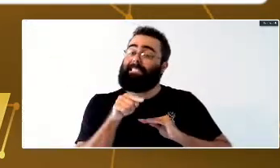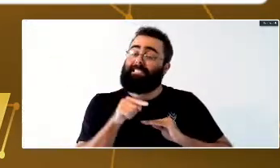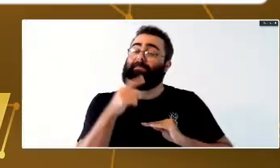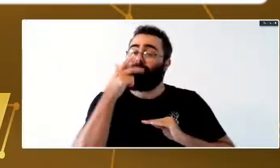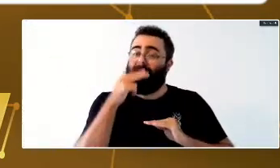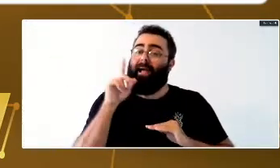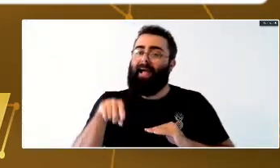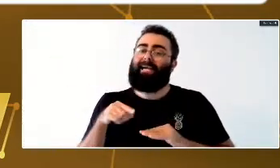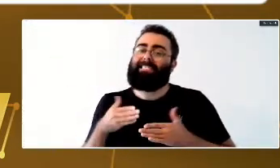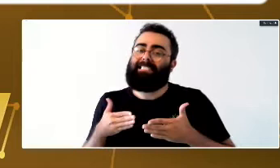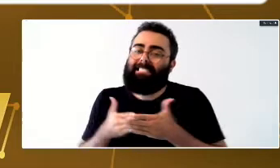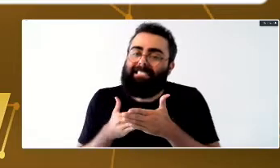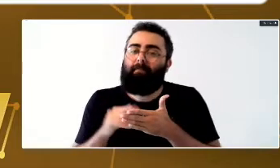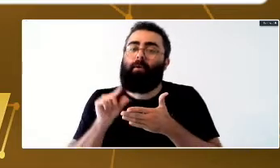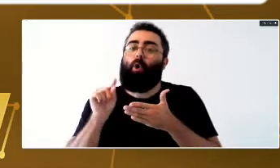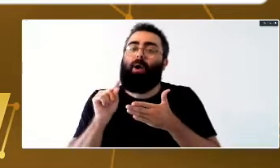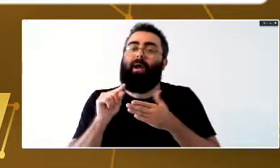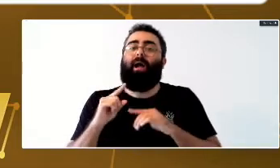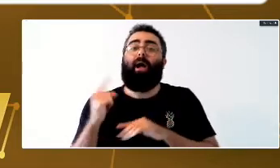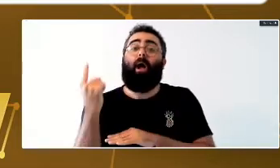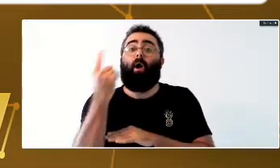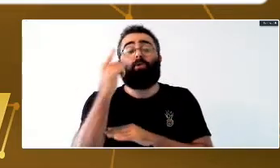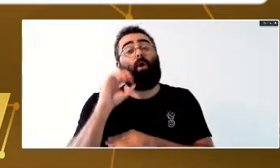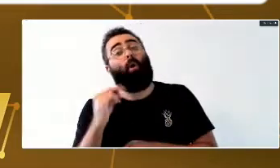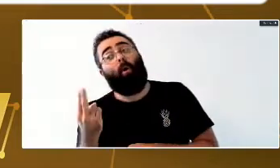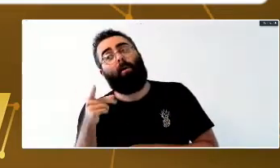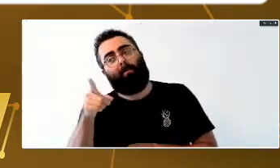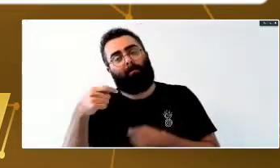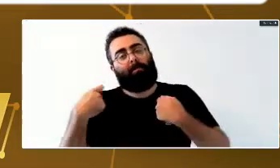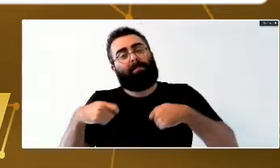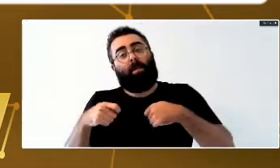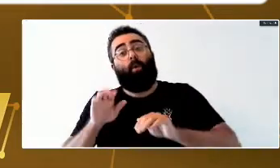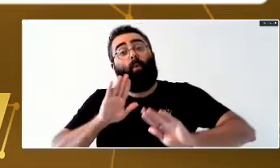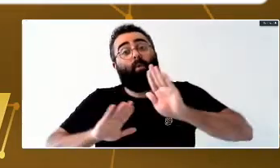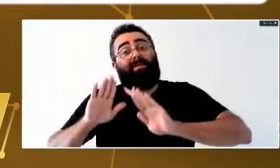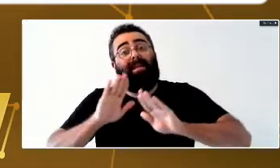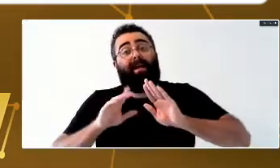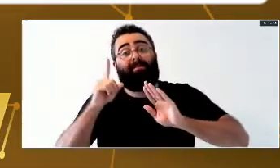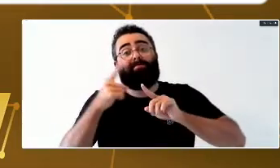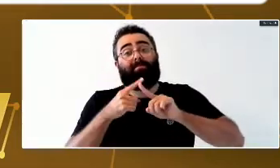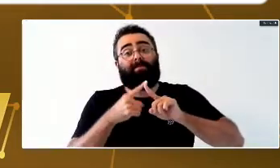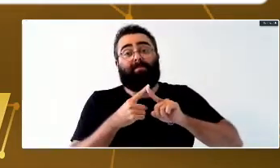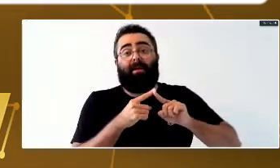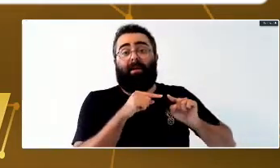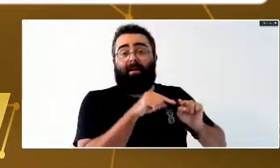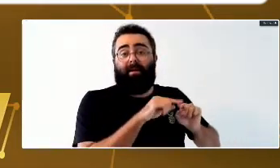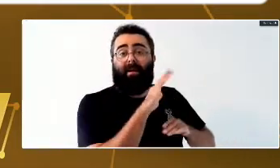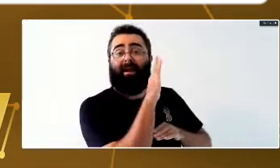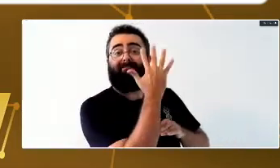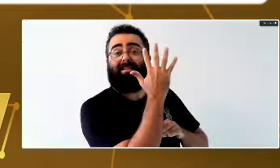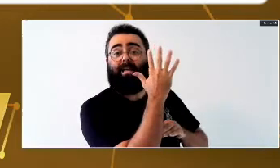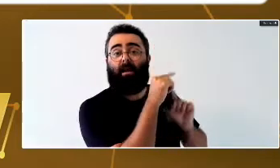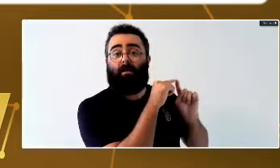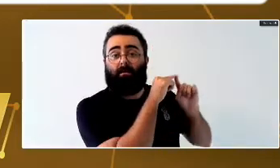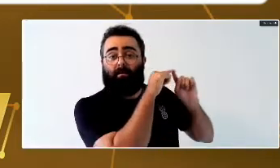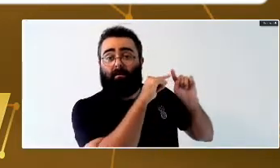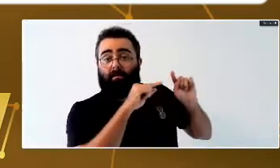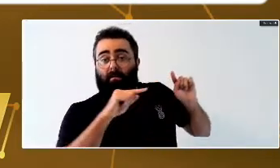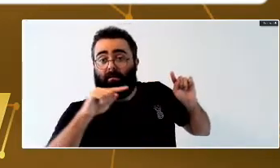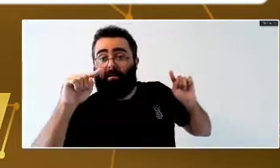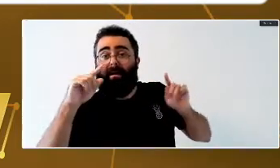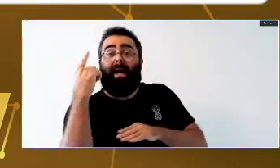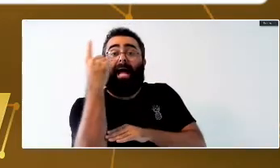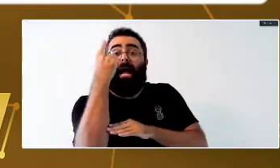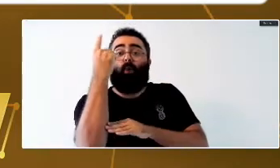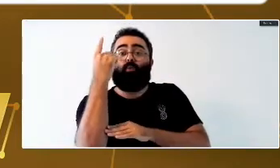na altura ou um cuidado que deve se ter entre a distância da vegetação e a altura dos cabos, por exemplo.